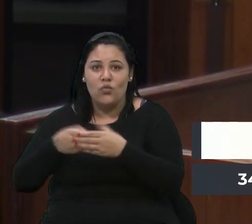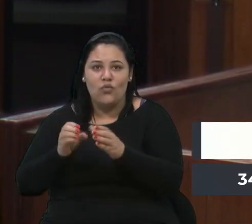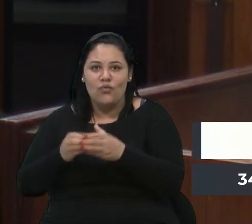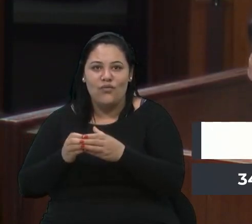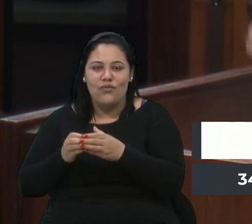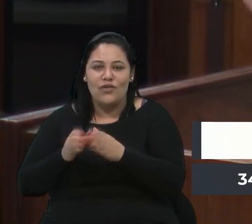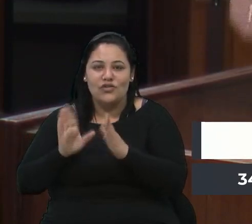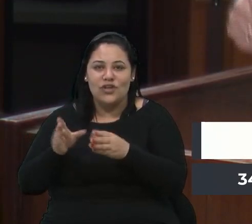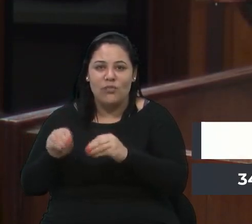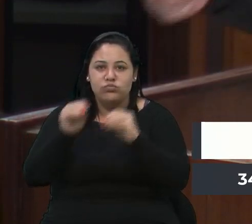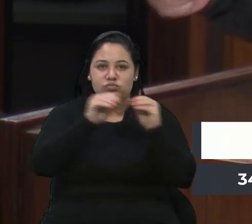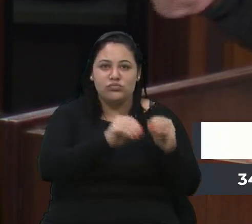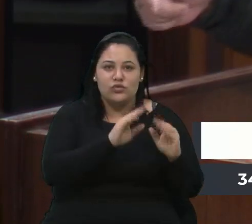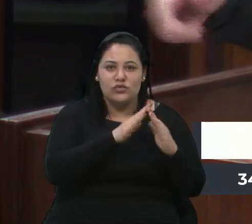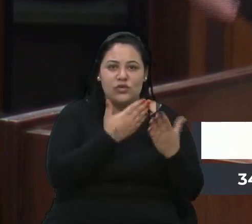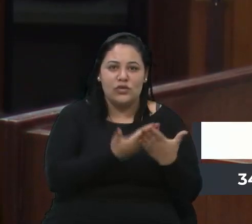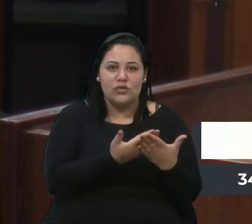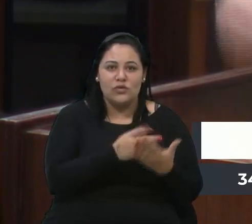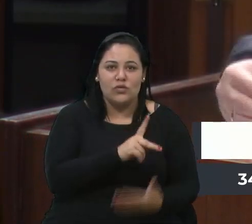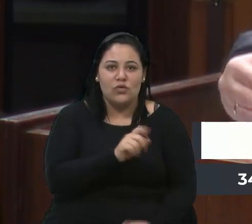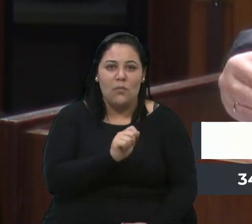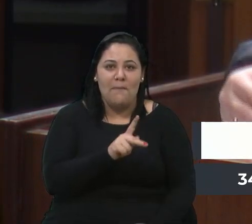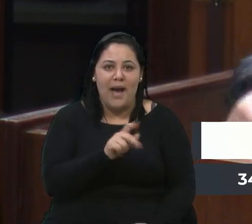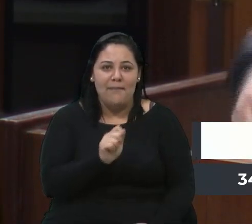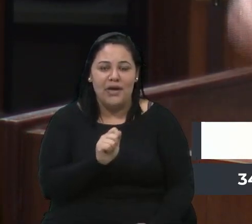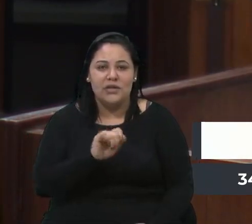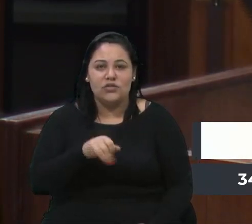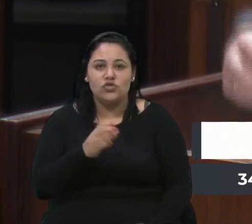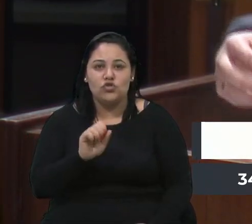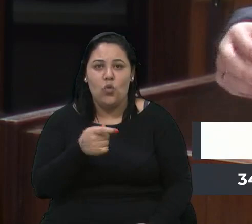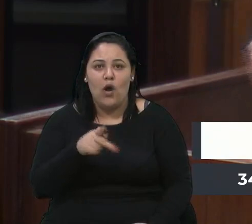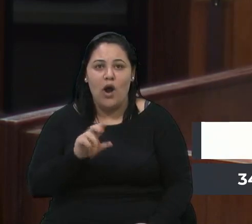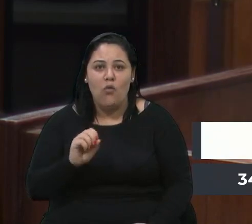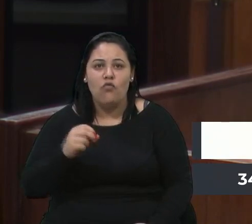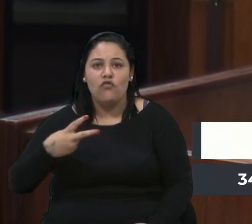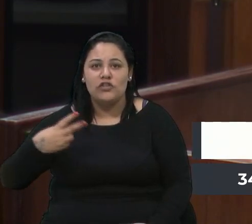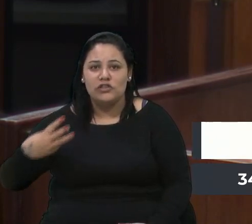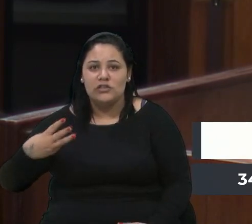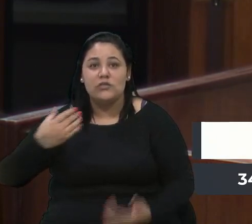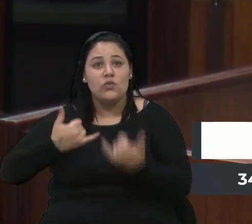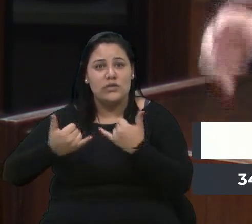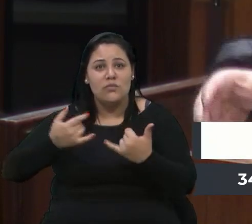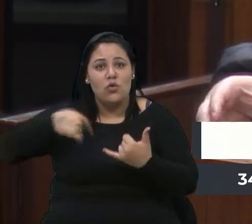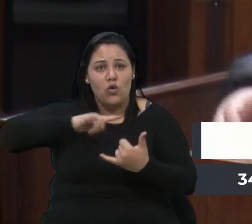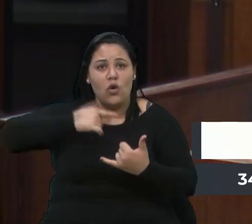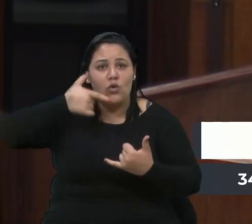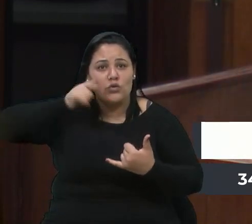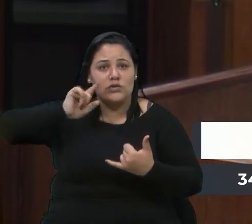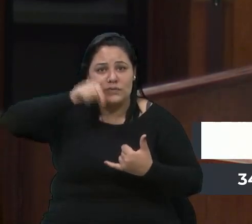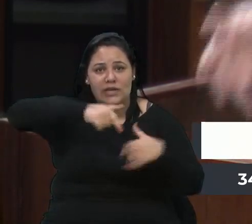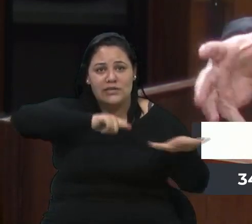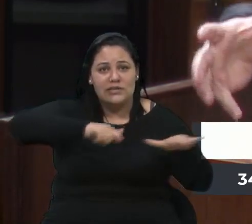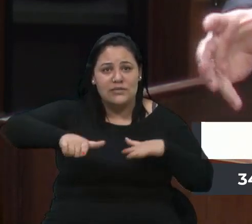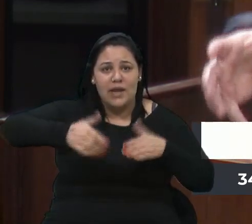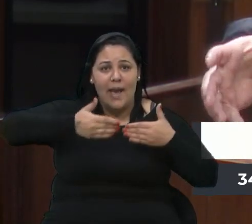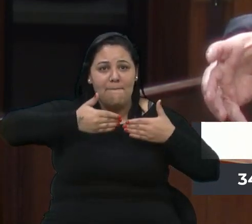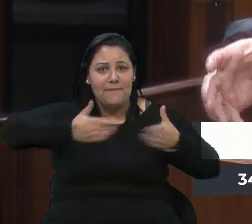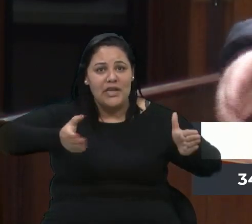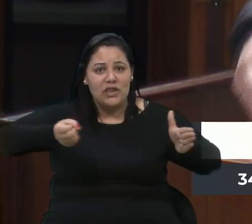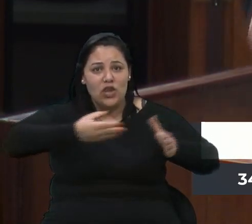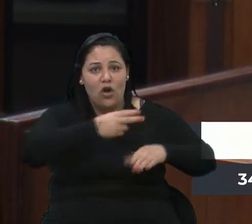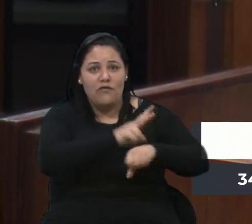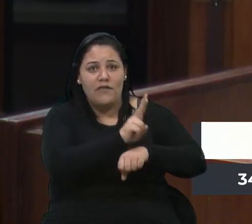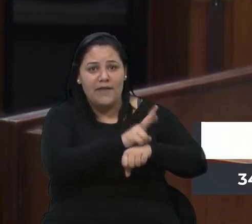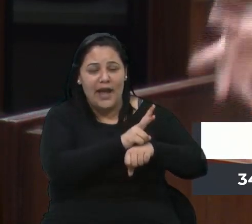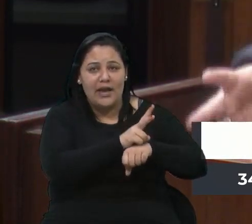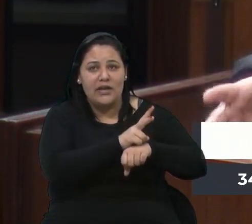escola. Então, no Papa João 23, foi um exemplo que nós conseguimos, graças a Deus, naquela semana, abrir já novas vagas, que é